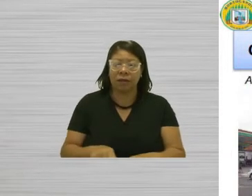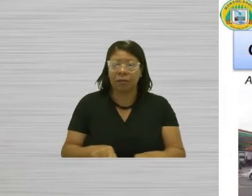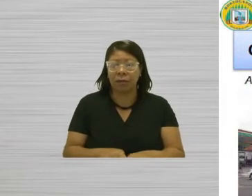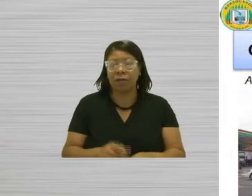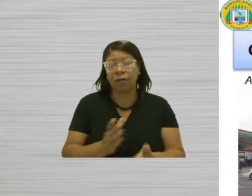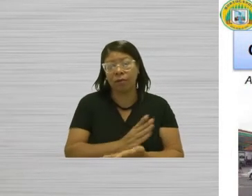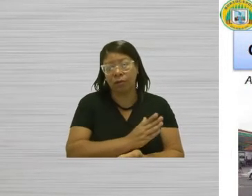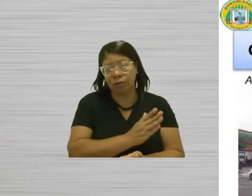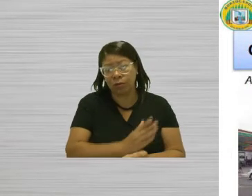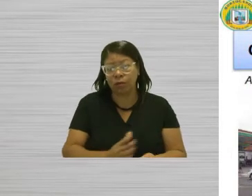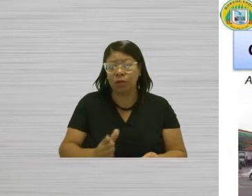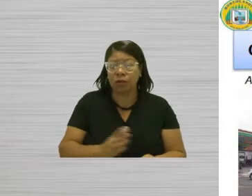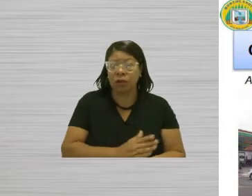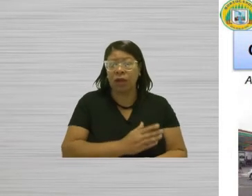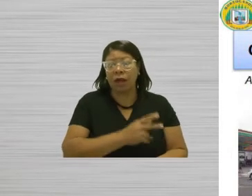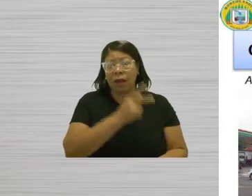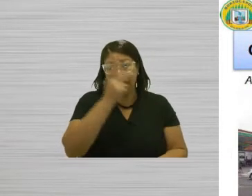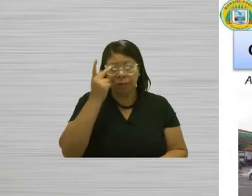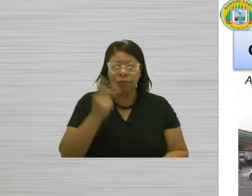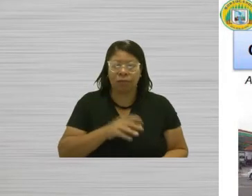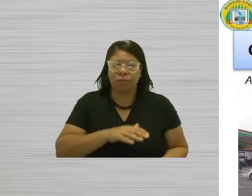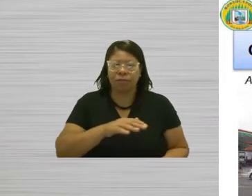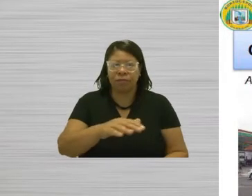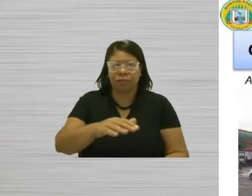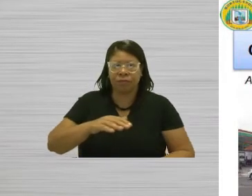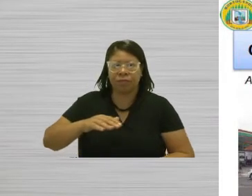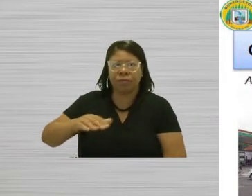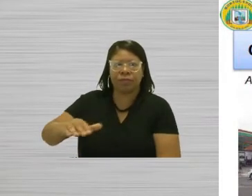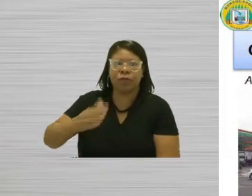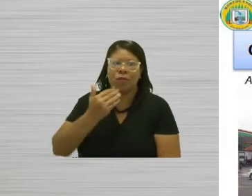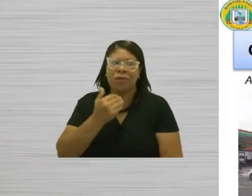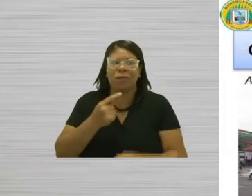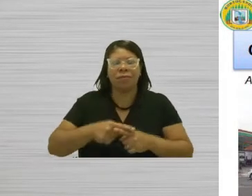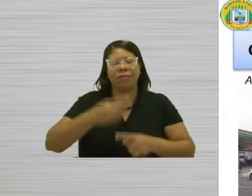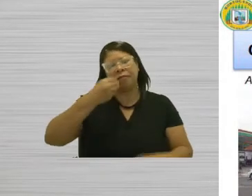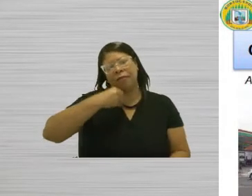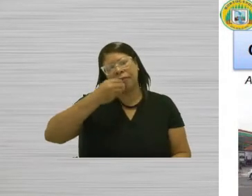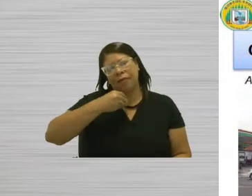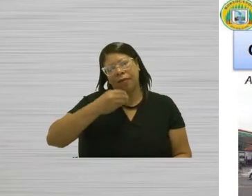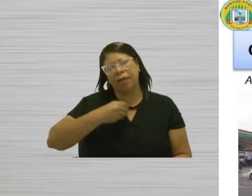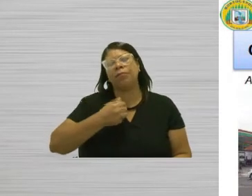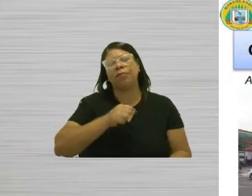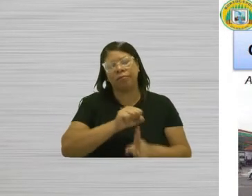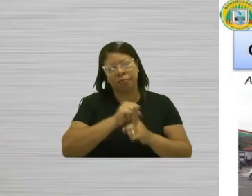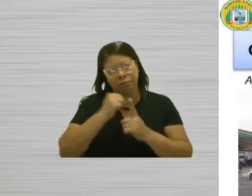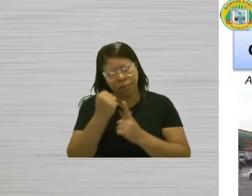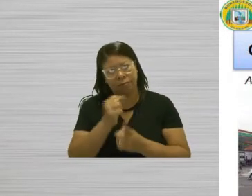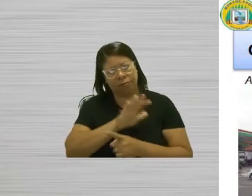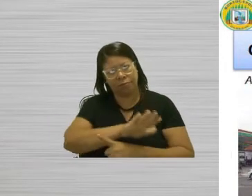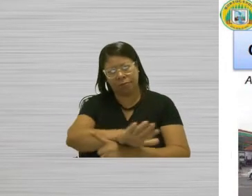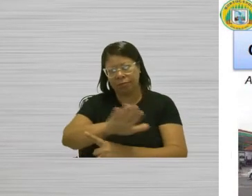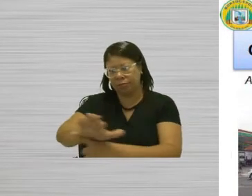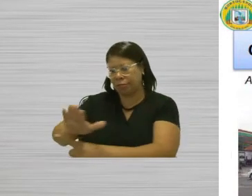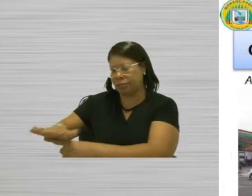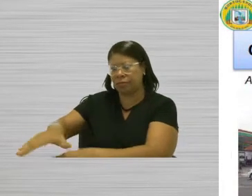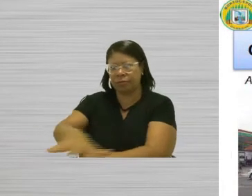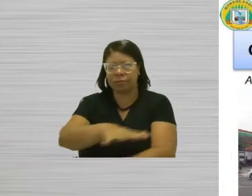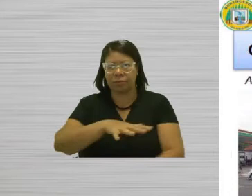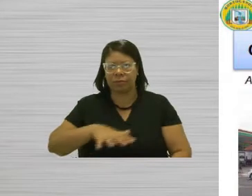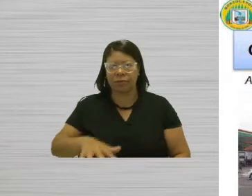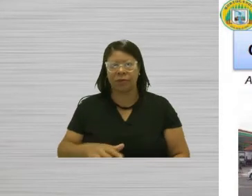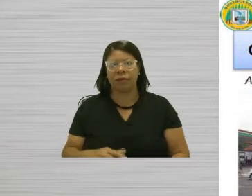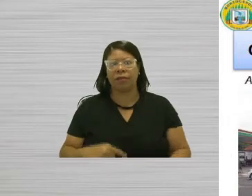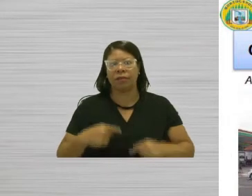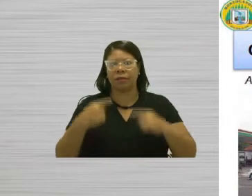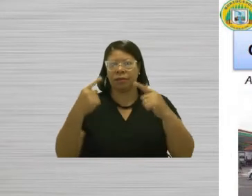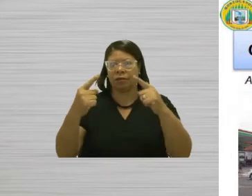que necessitam, em função de estar mais debilitado, tem avaliação social para isso. E na parte de cima, onde você vê